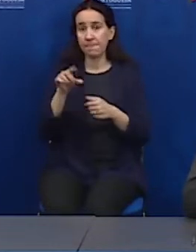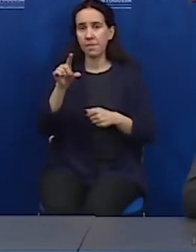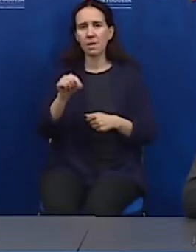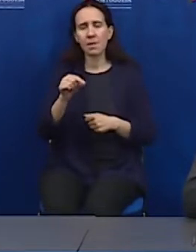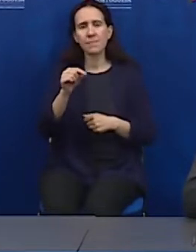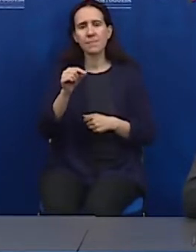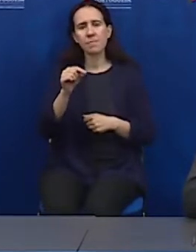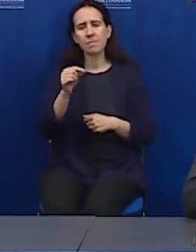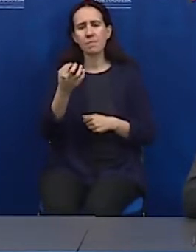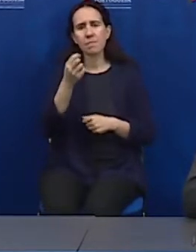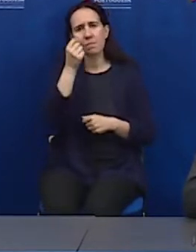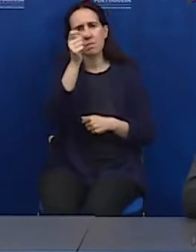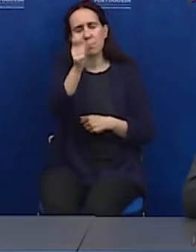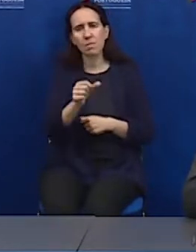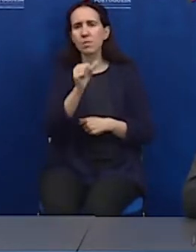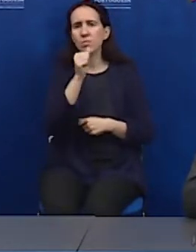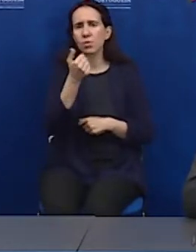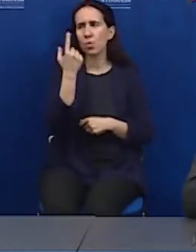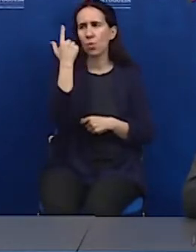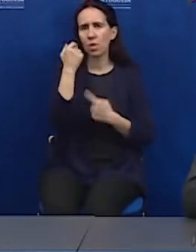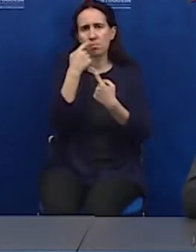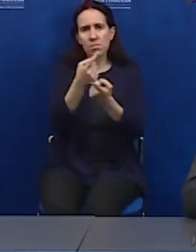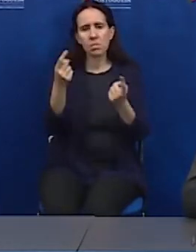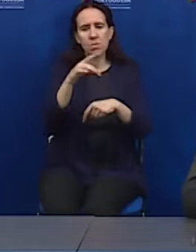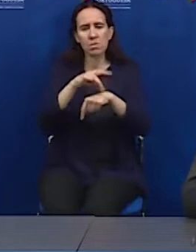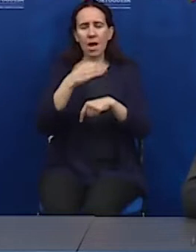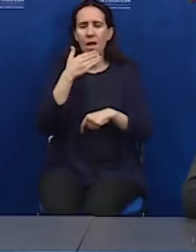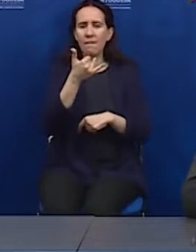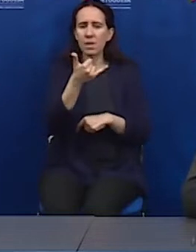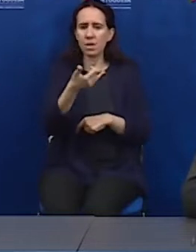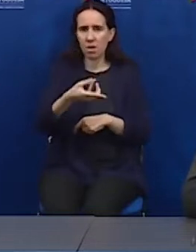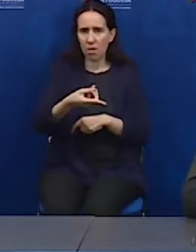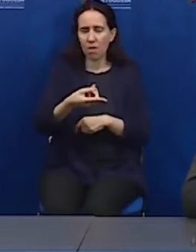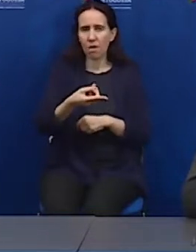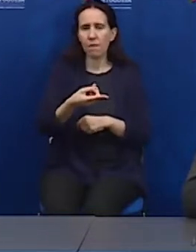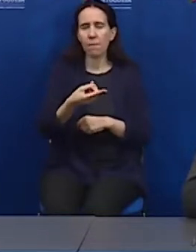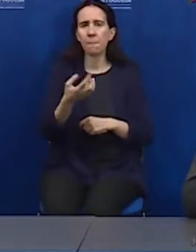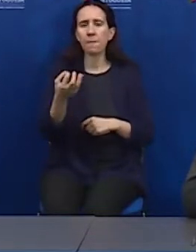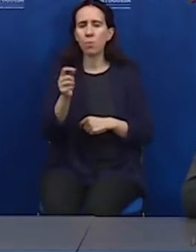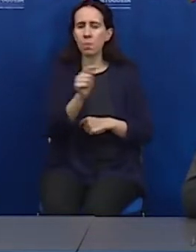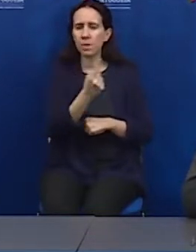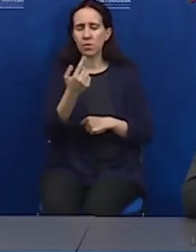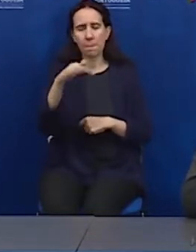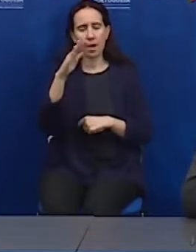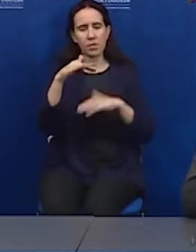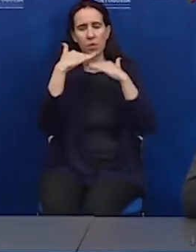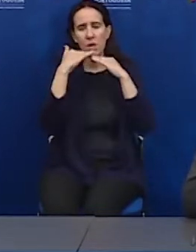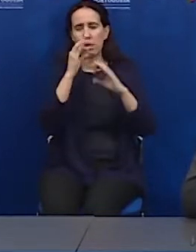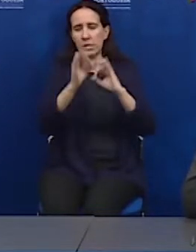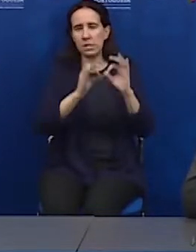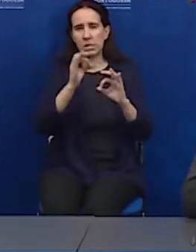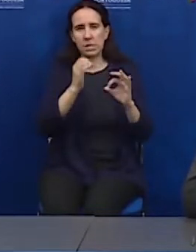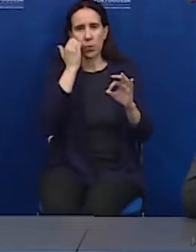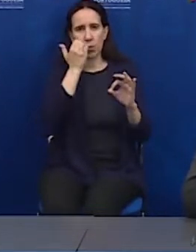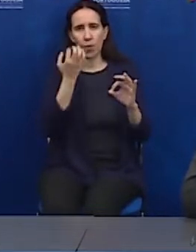daquele óbito que tivemos ontem de um paciente com 29 anos que teve mais de um mês internado nos cuidados intensivos e que, ao